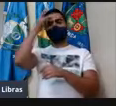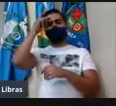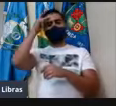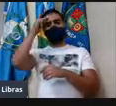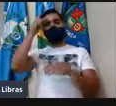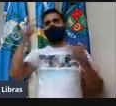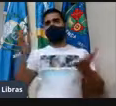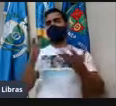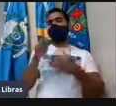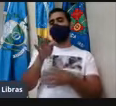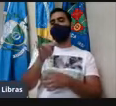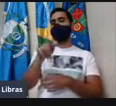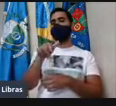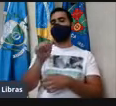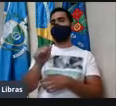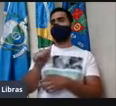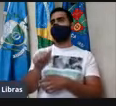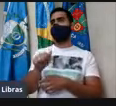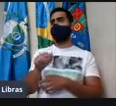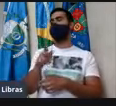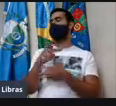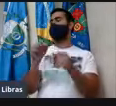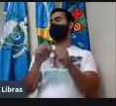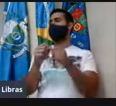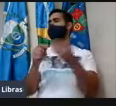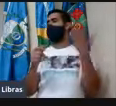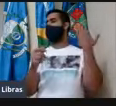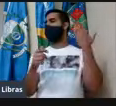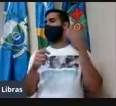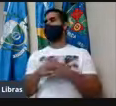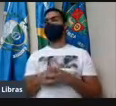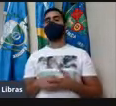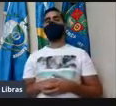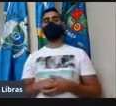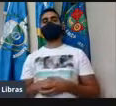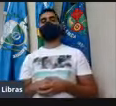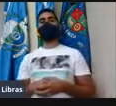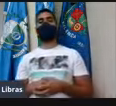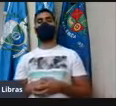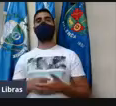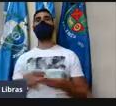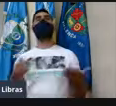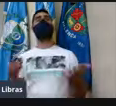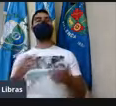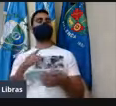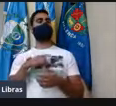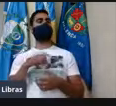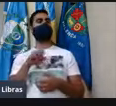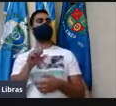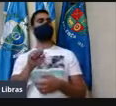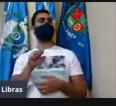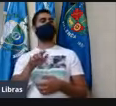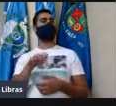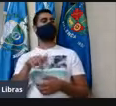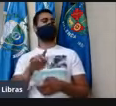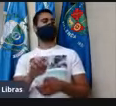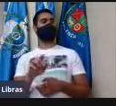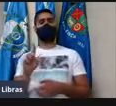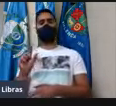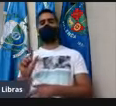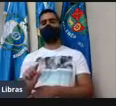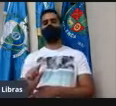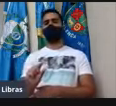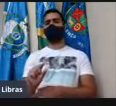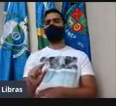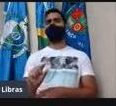investimentos de renda fixa, é o que a gente praticava. Hoje você tem uma Selic baixa. Uma Selic